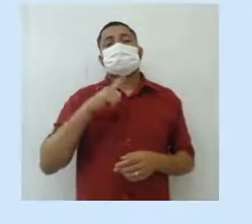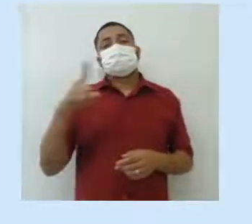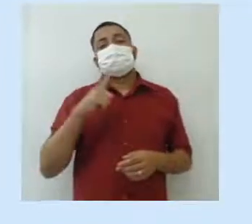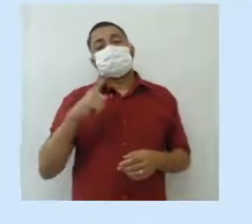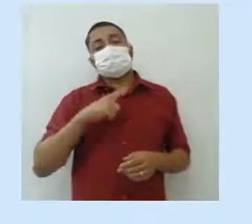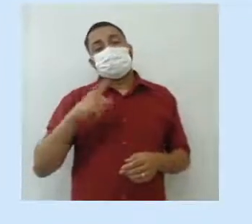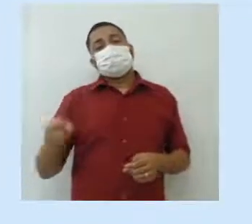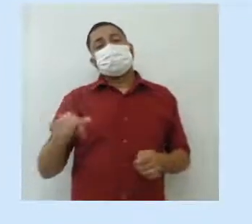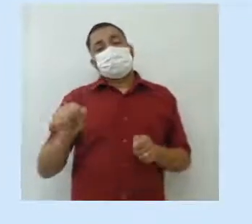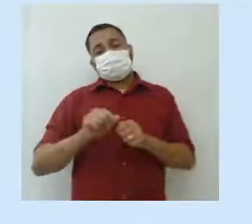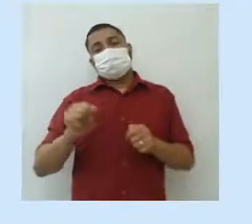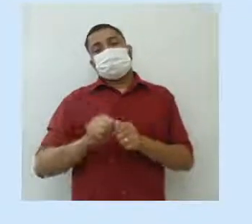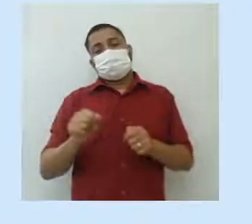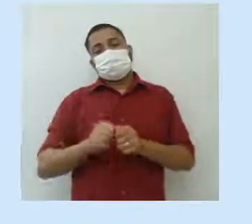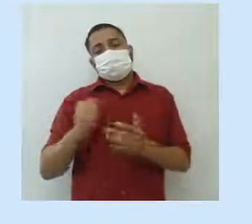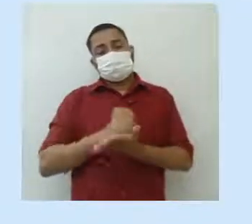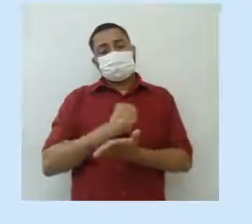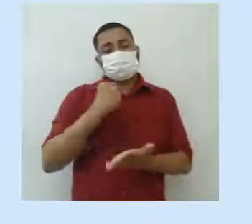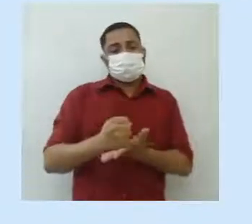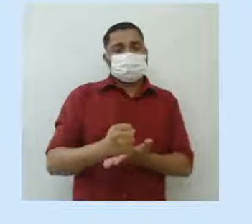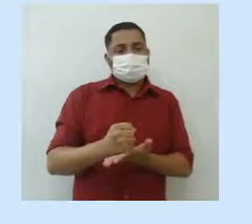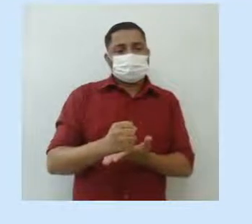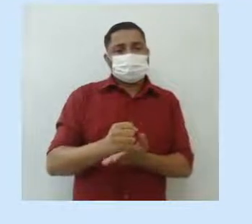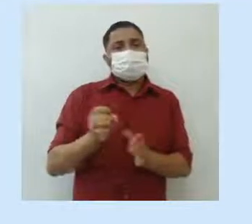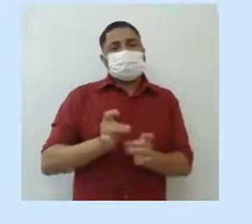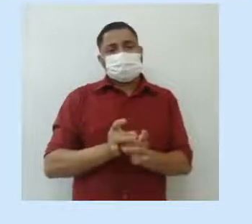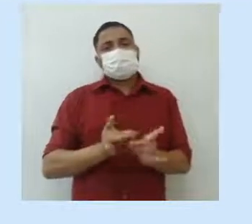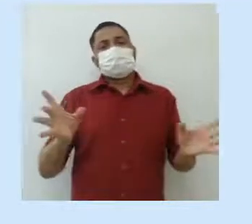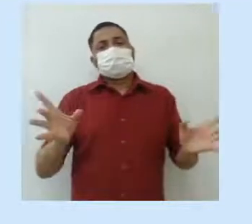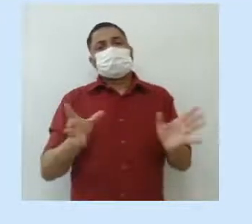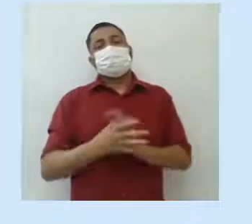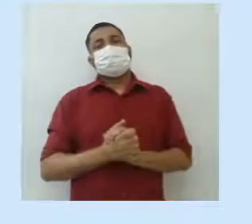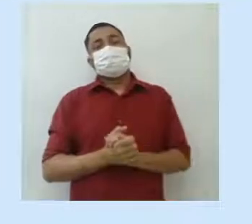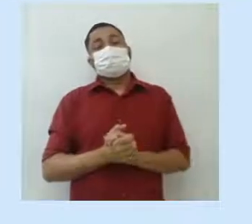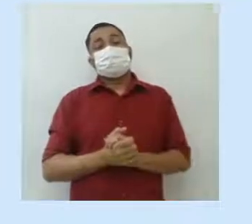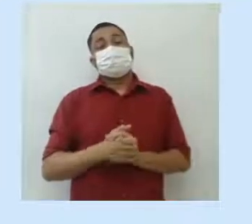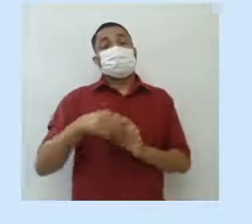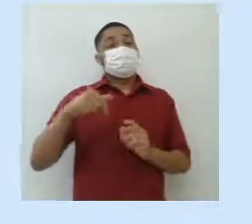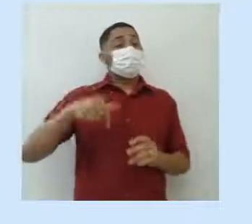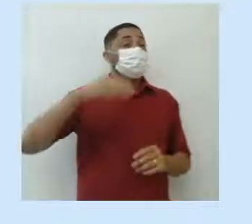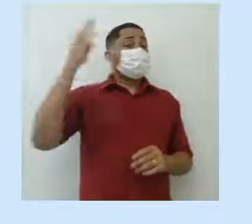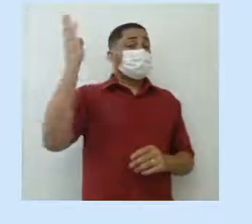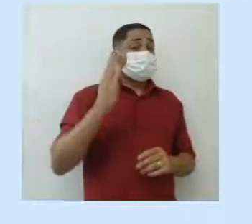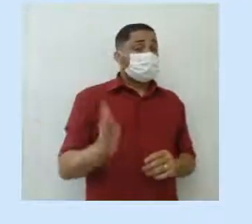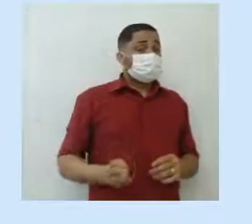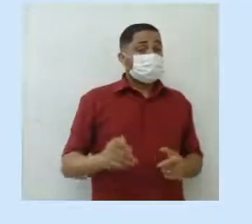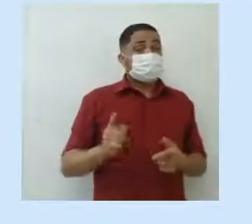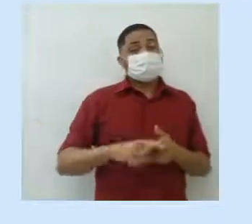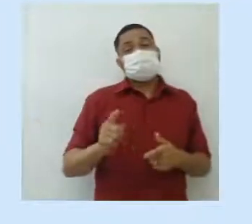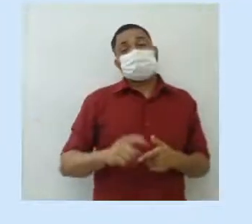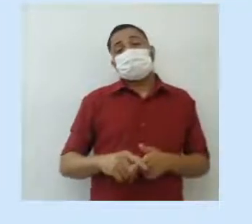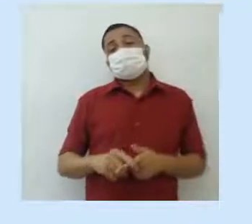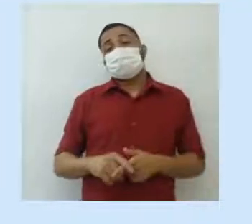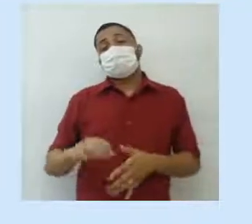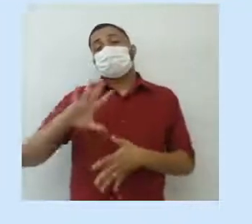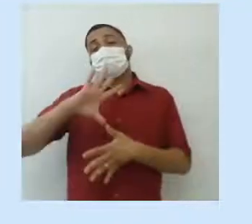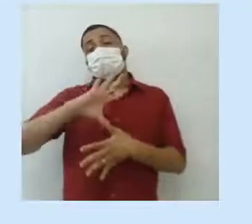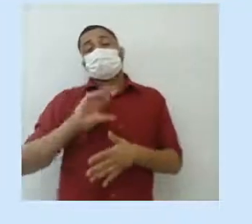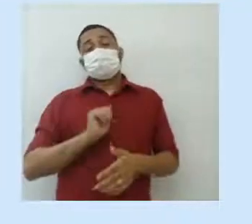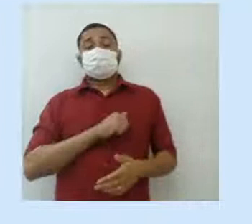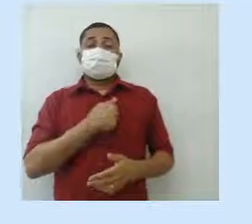essa função, né, tinha um documento que permitia isso. No Brasil e na América Hispânica, né, a mão de